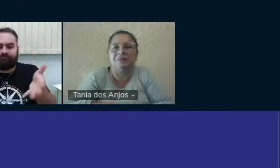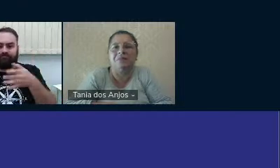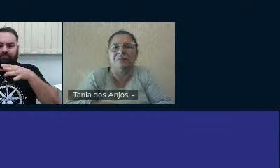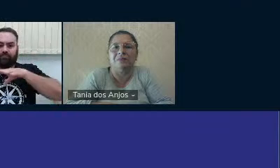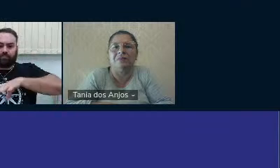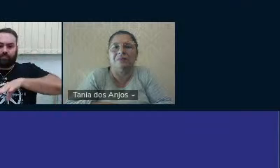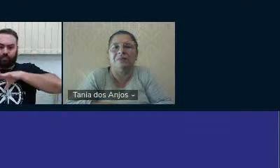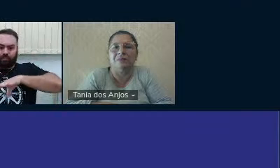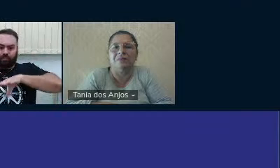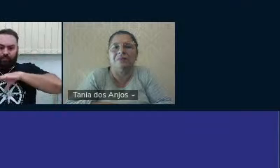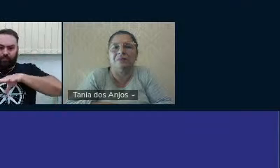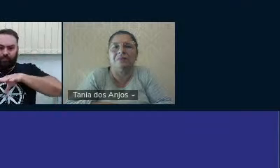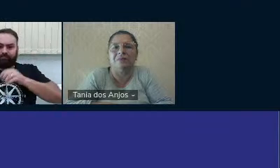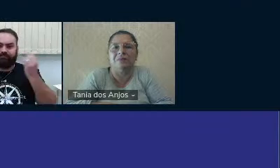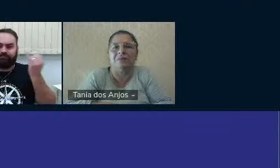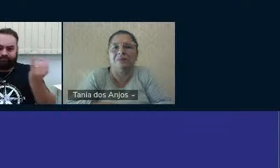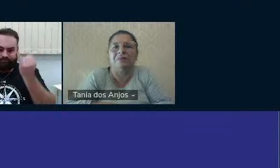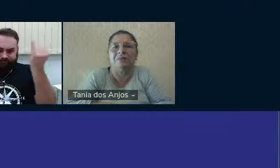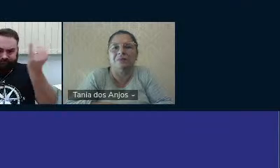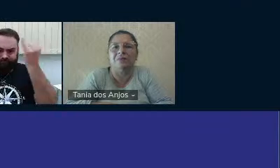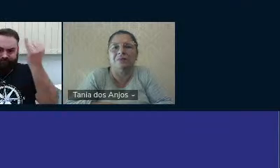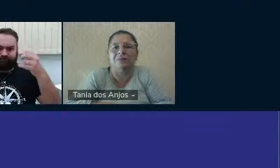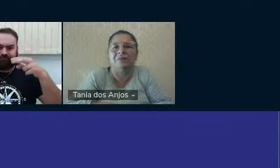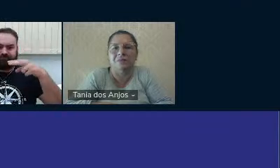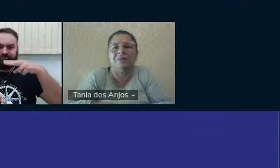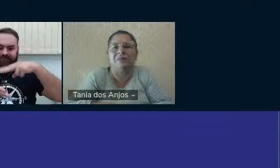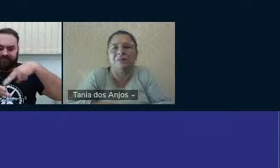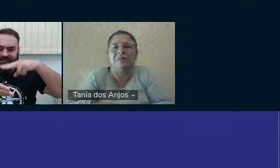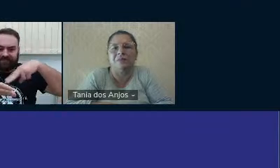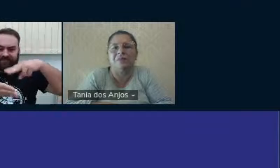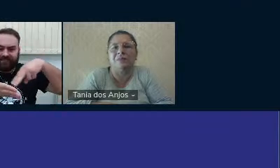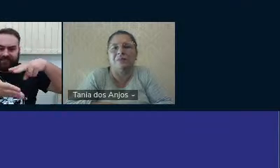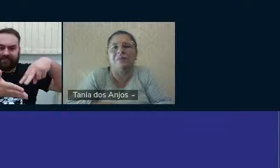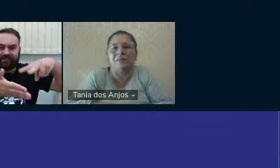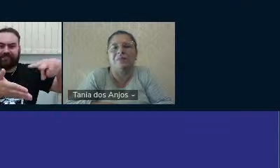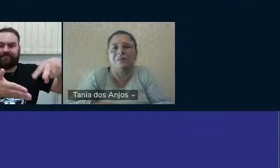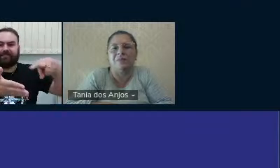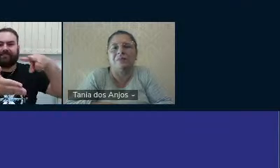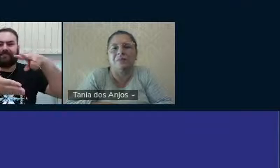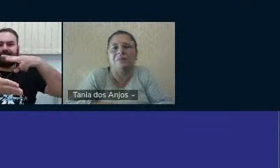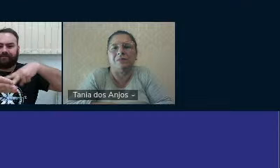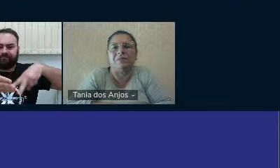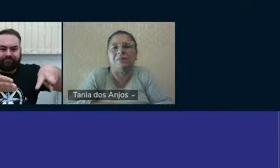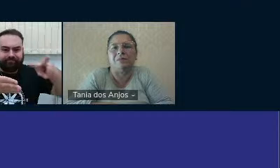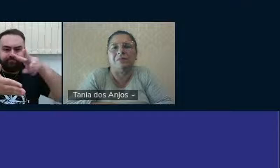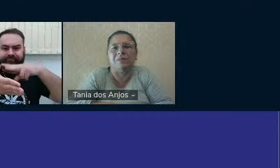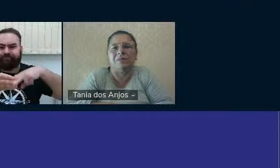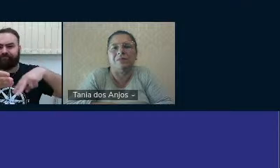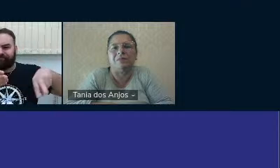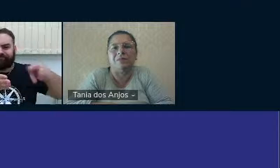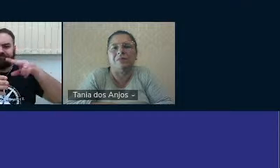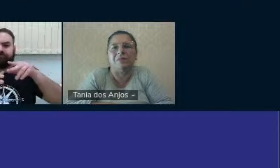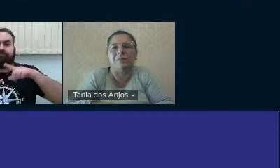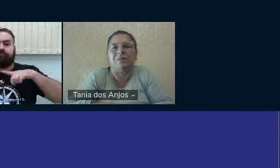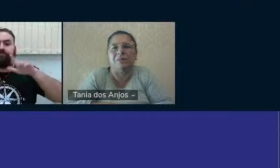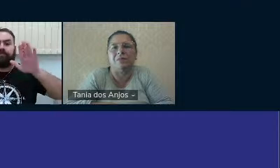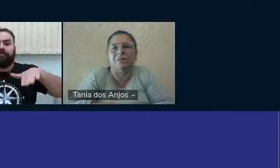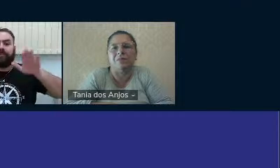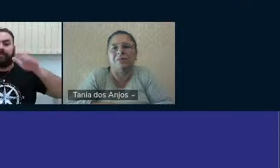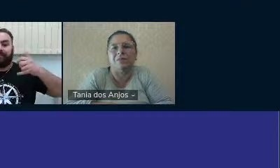L2, né? A língua portuguesa, ela precisa ser mais incentivada, né? Escrita a língua portuguesa é importante, porque eles estão num contexto brasileiro,